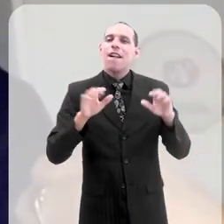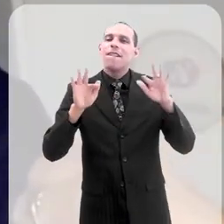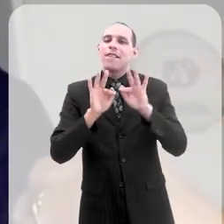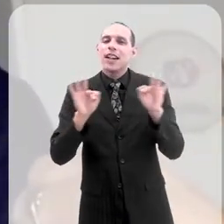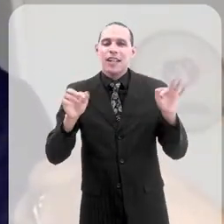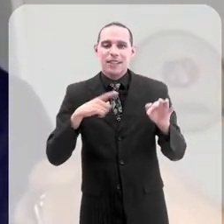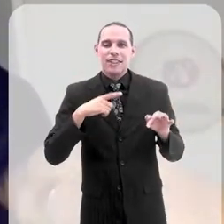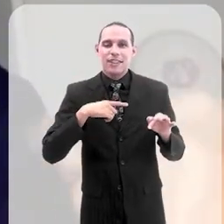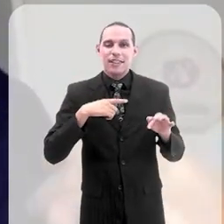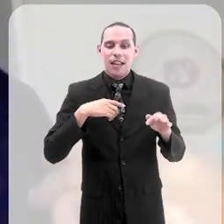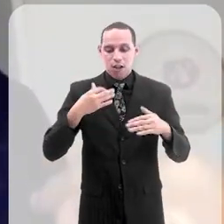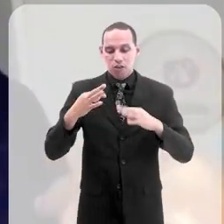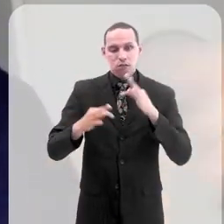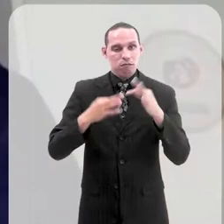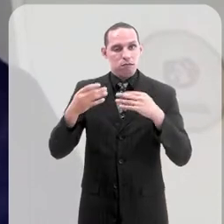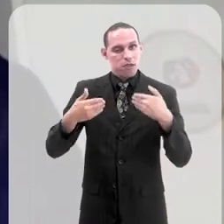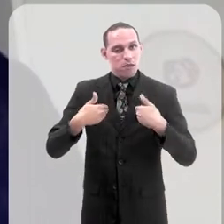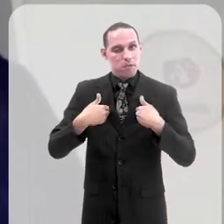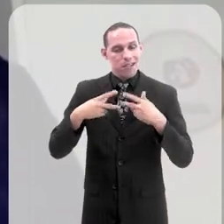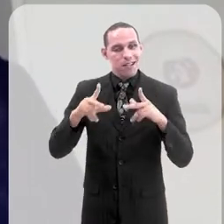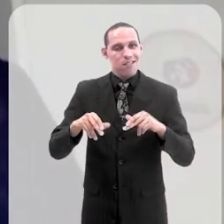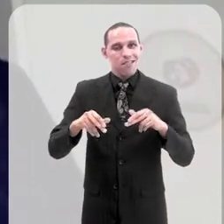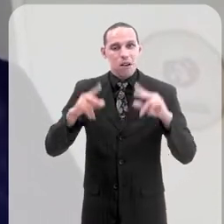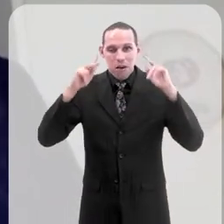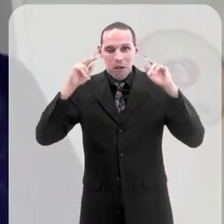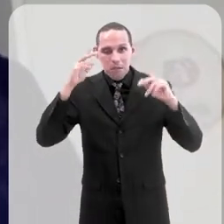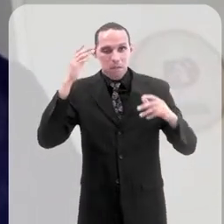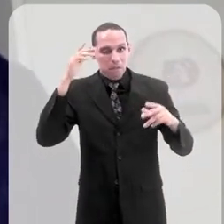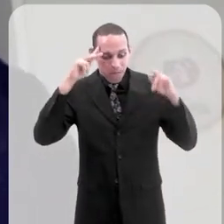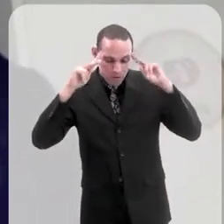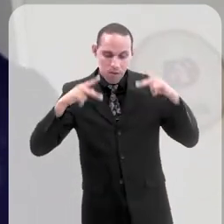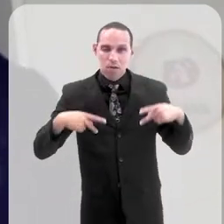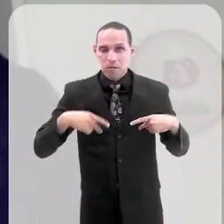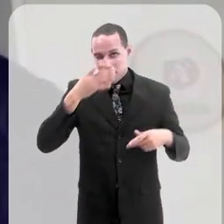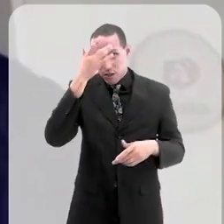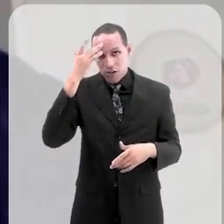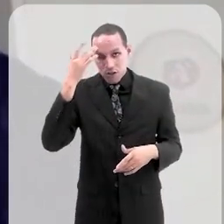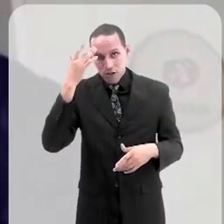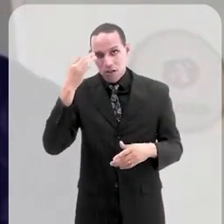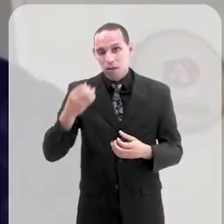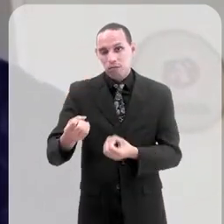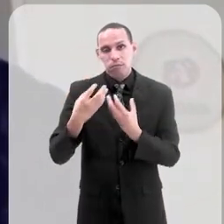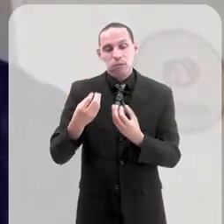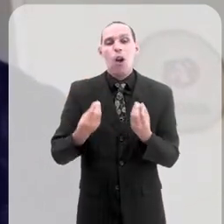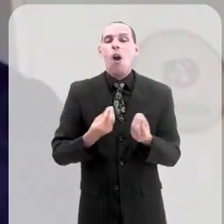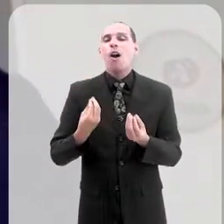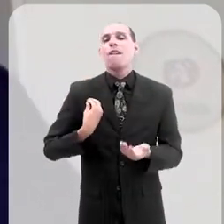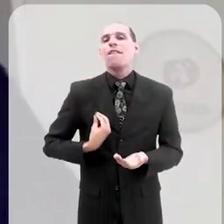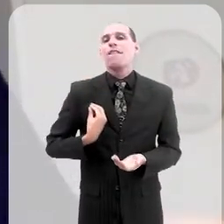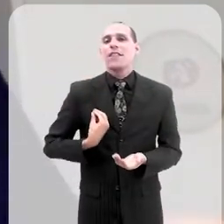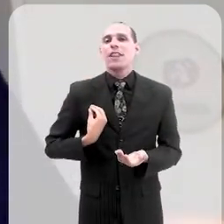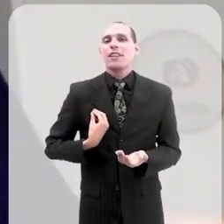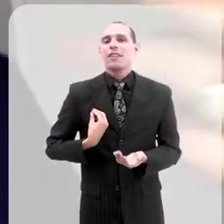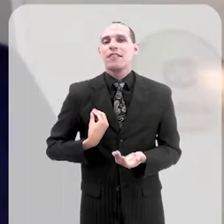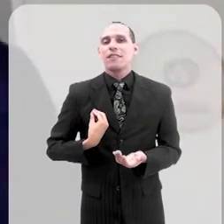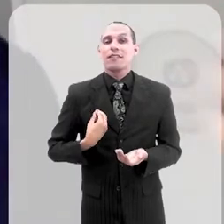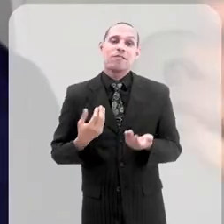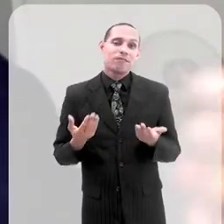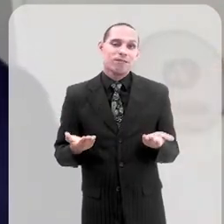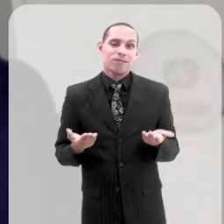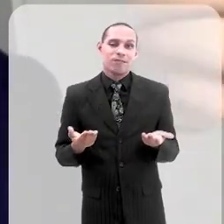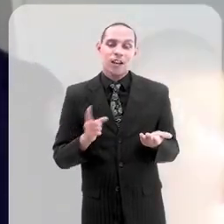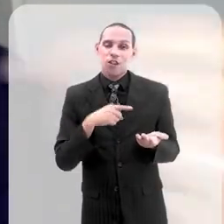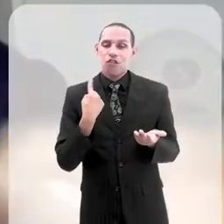como pessoa e educa-me com a vida. Baseado no Centro Ansullivan do Peru, né? Então, a